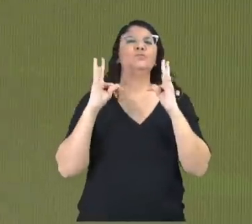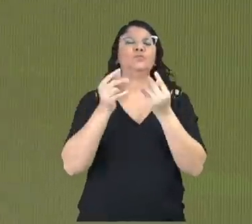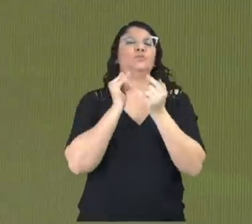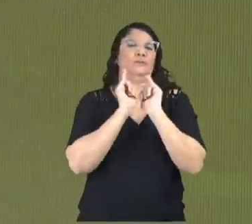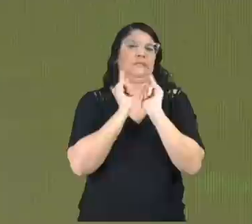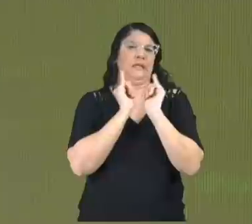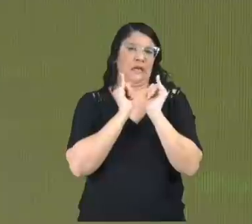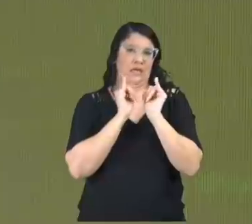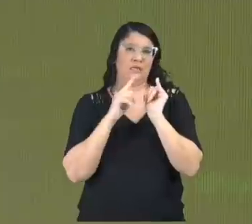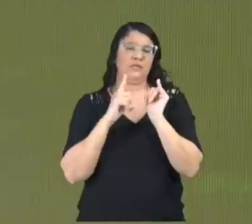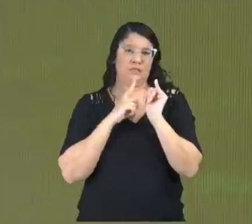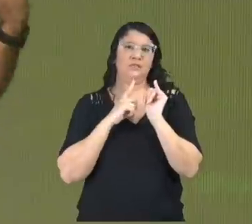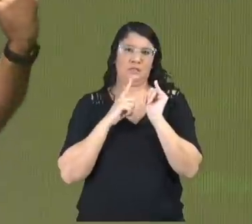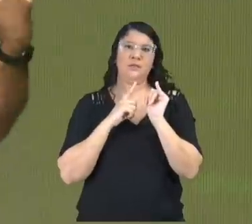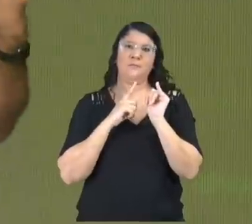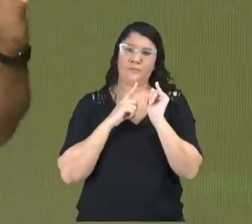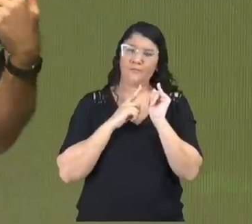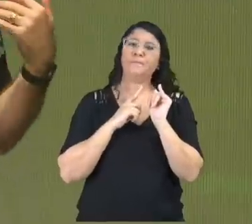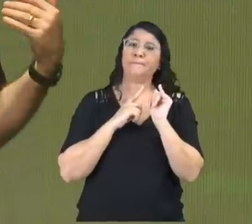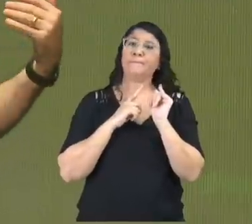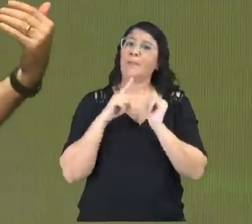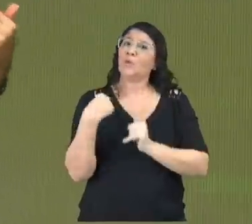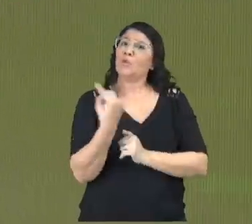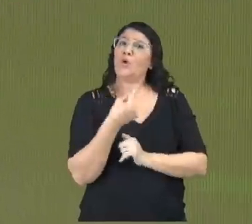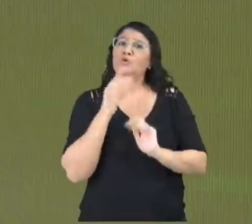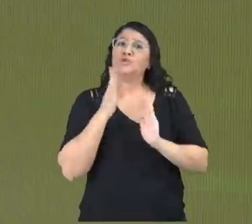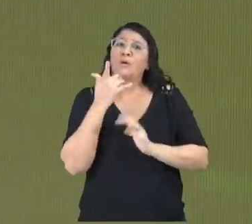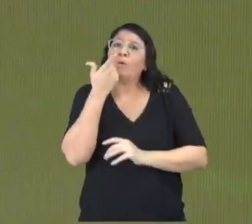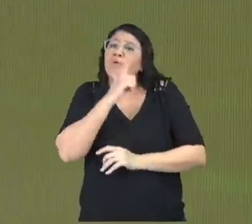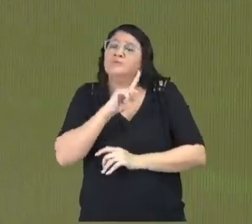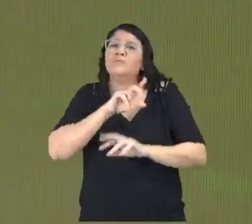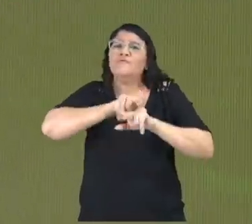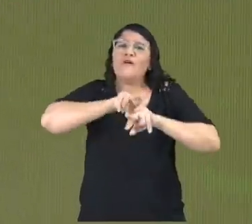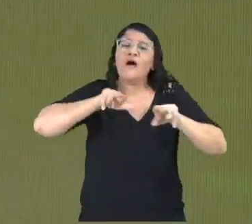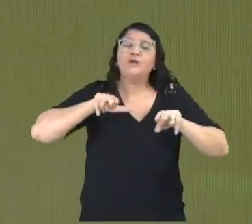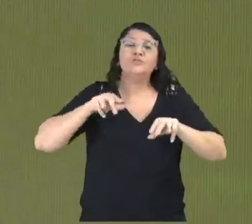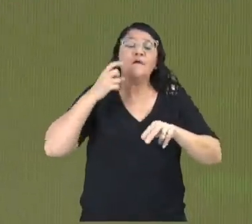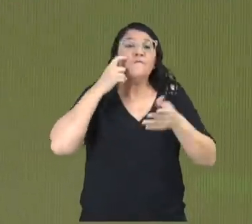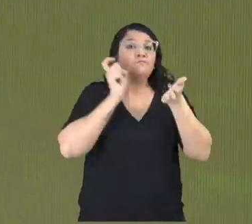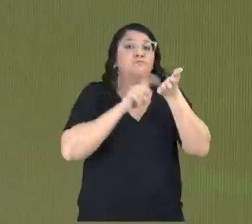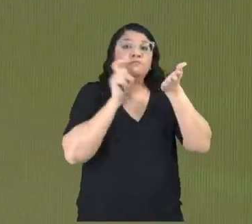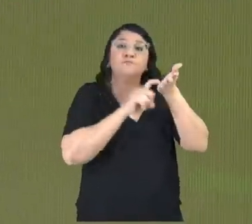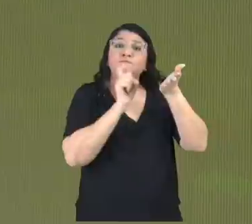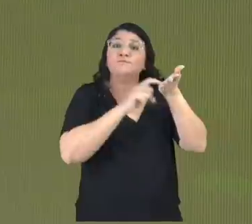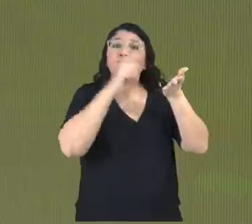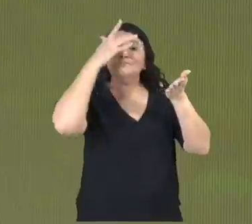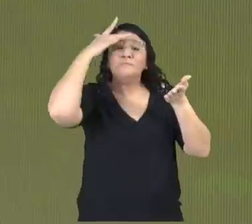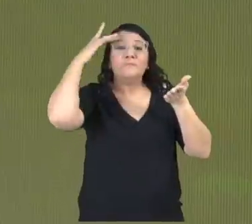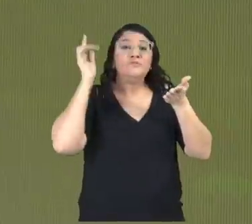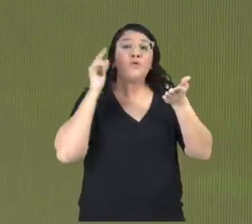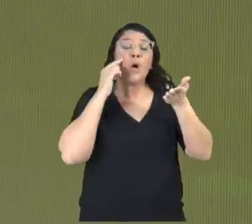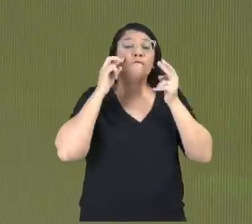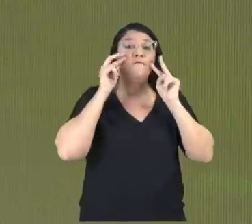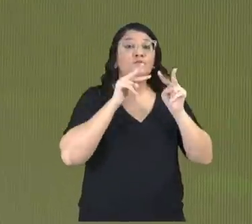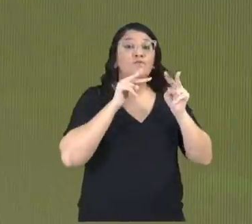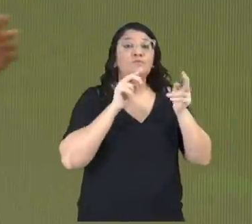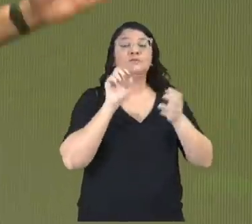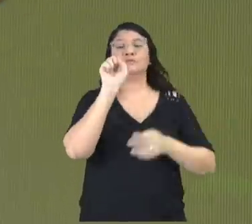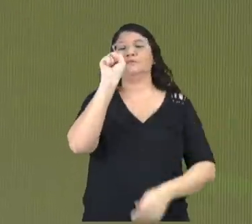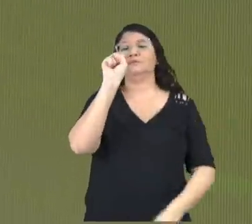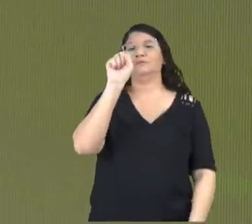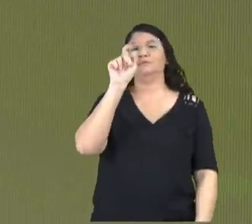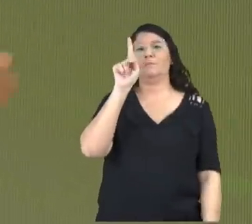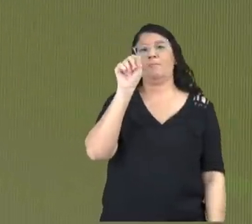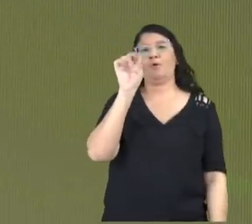todas. Inclusive nós alcançamos milhares de visualizações no Spotify